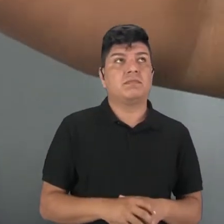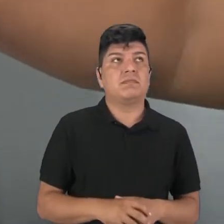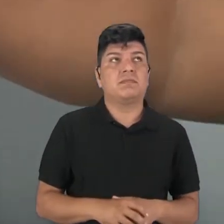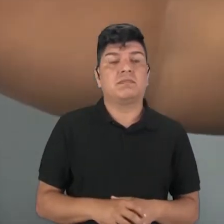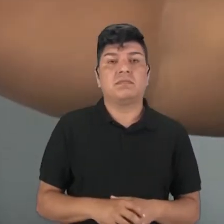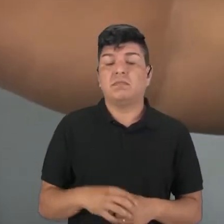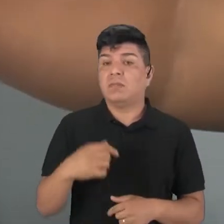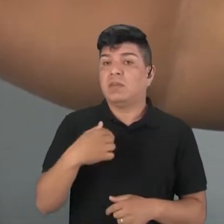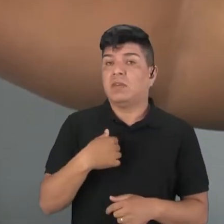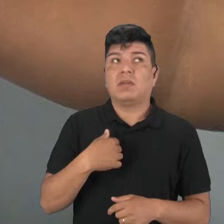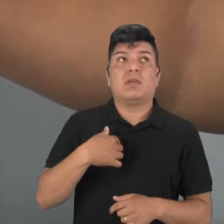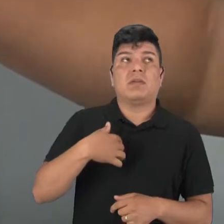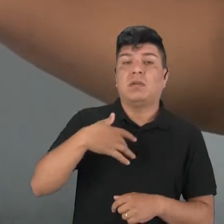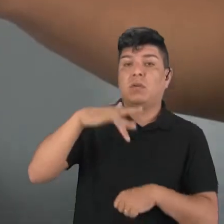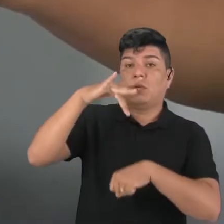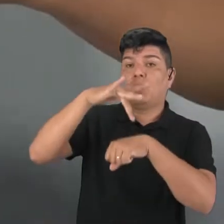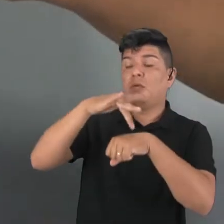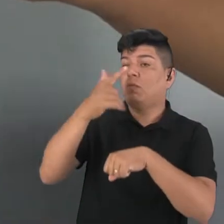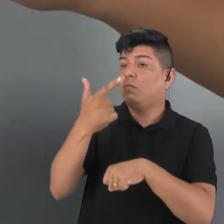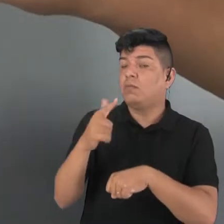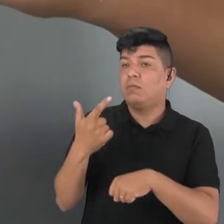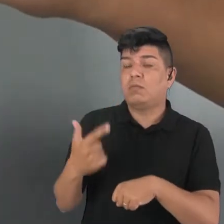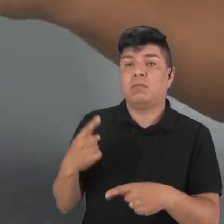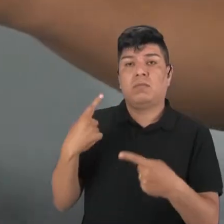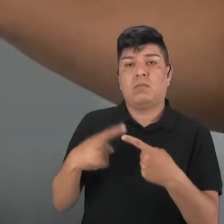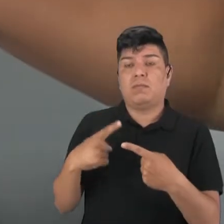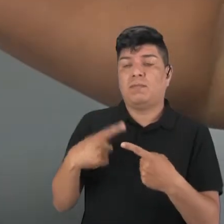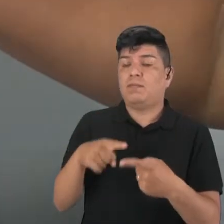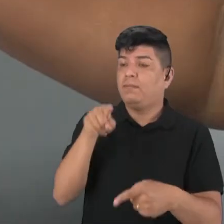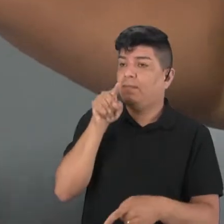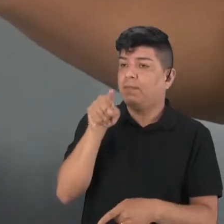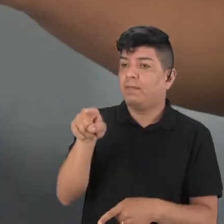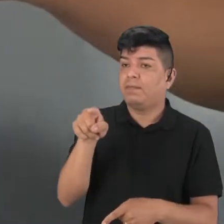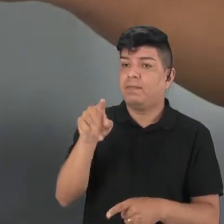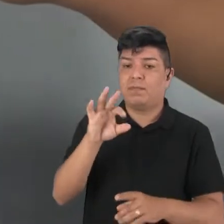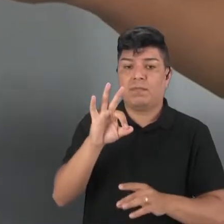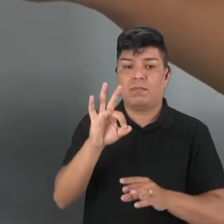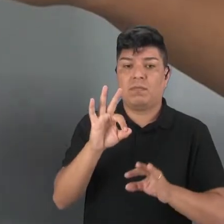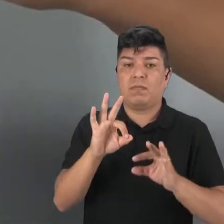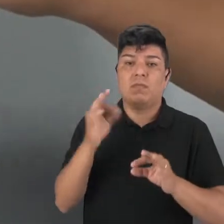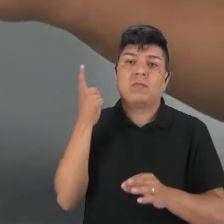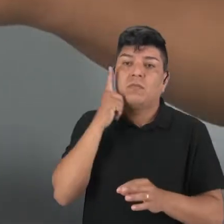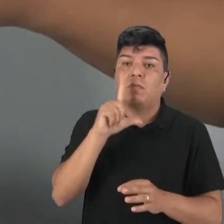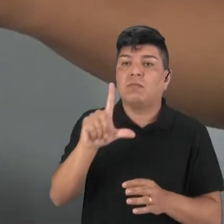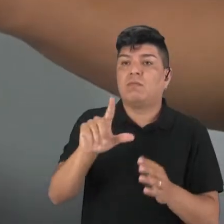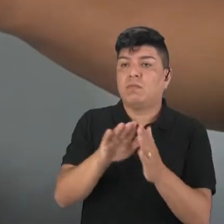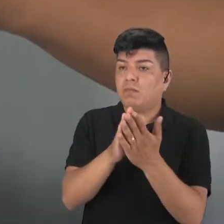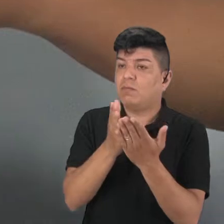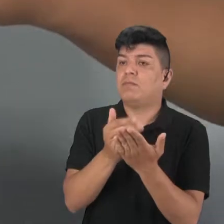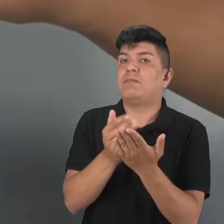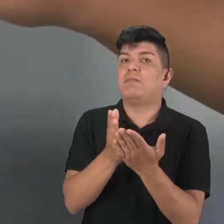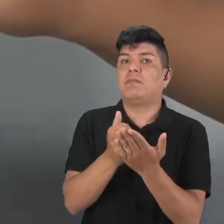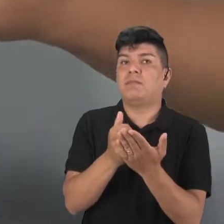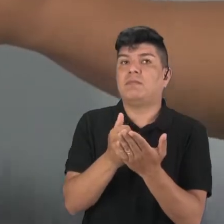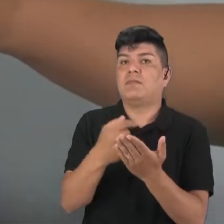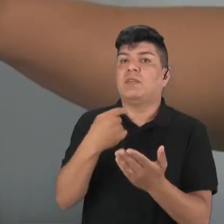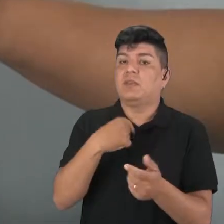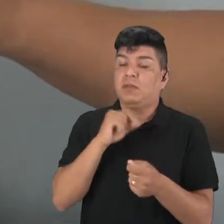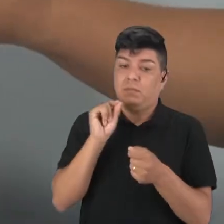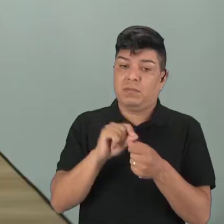Eu não tenho culpa. Por que você não arruma um livro que